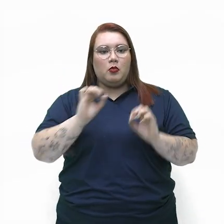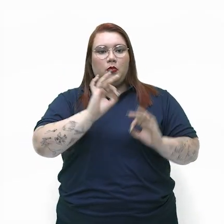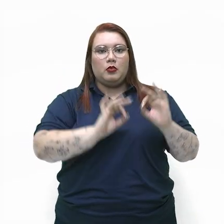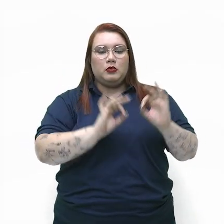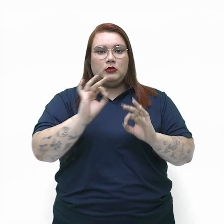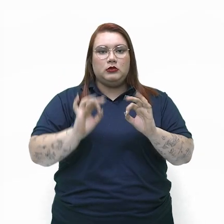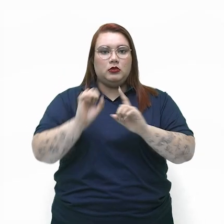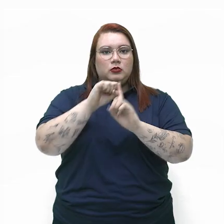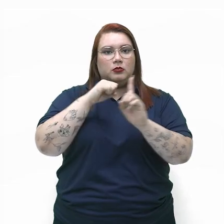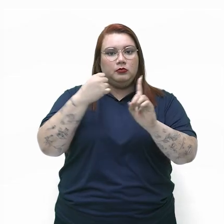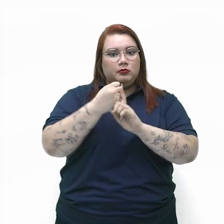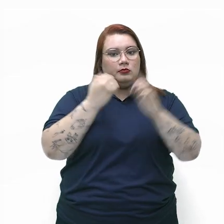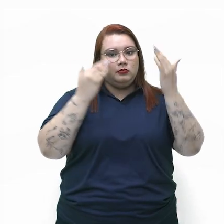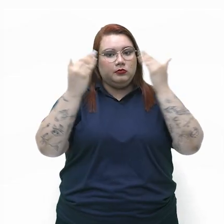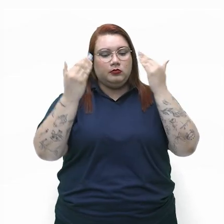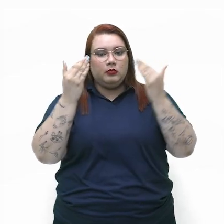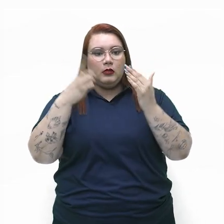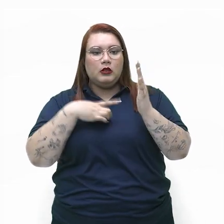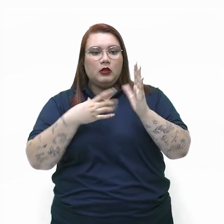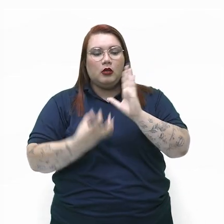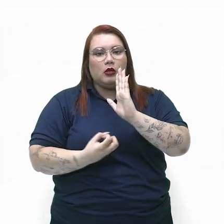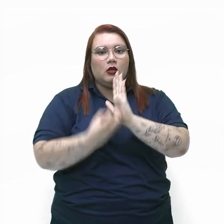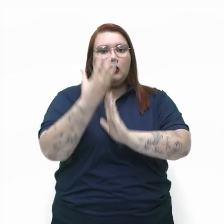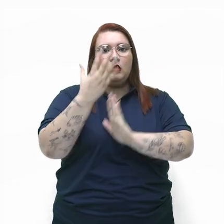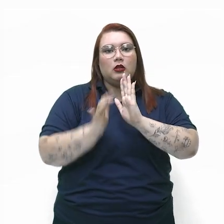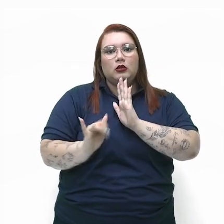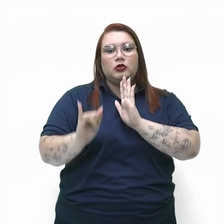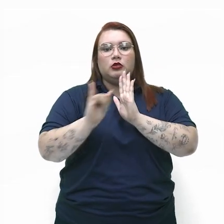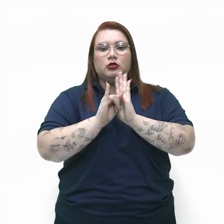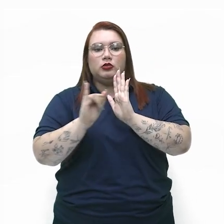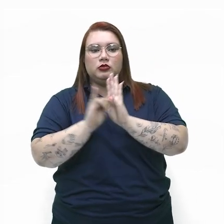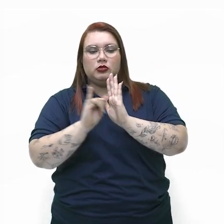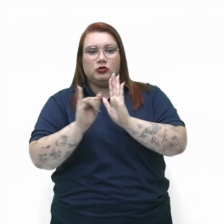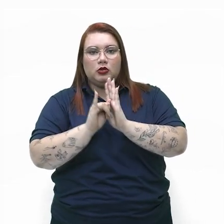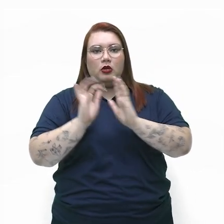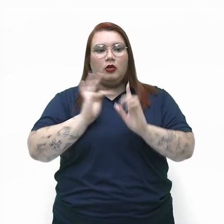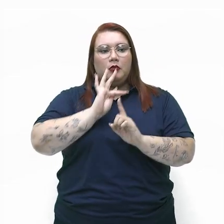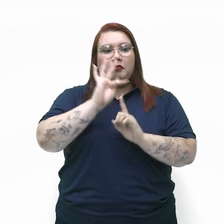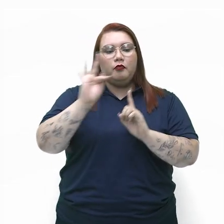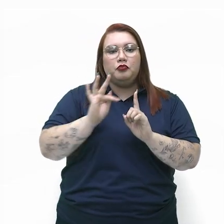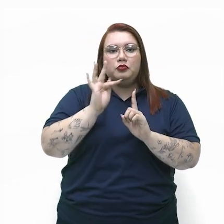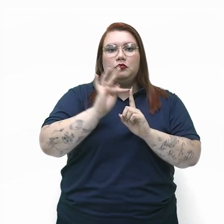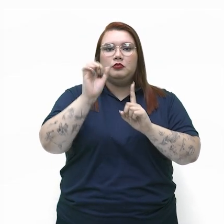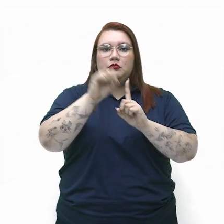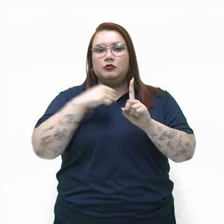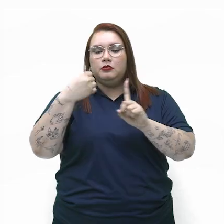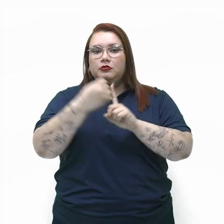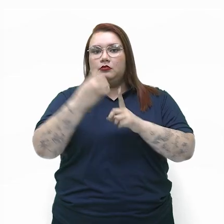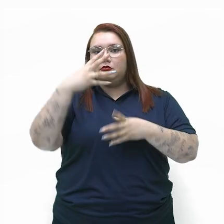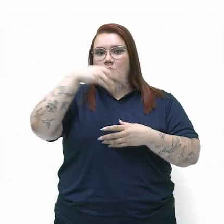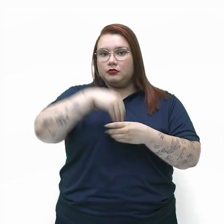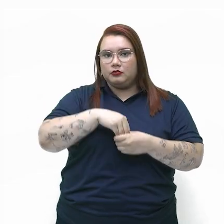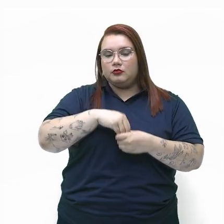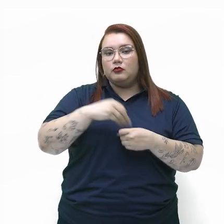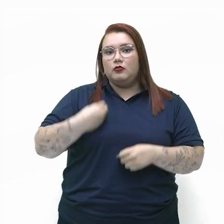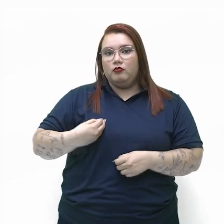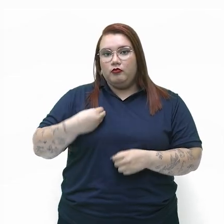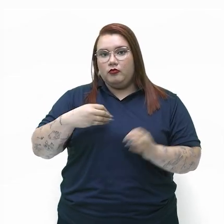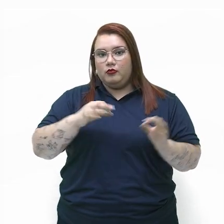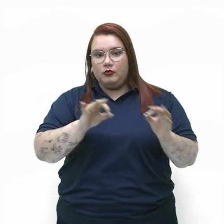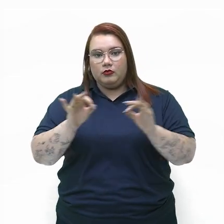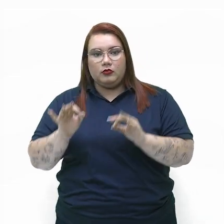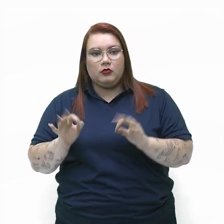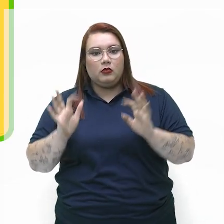processo psicossocial, onde, nesse momento, há a construção da identidade e papel social do